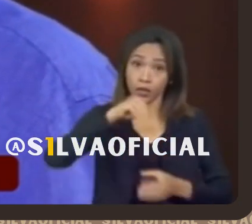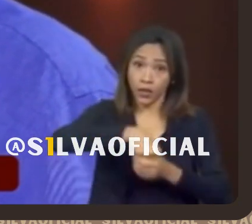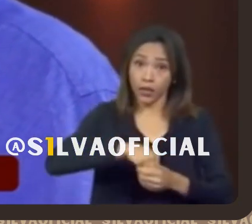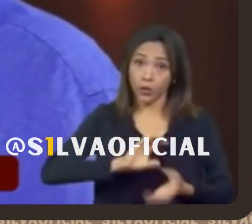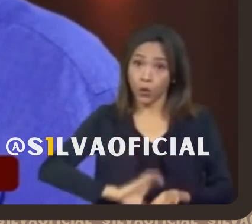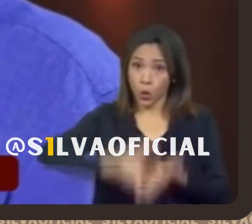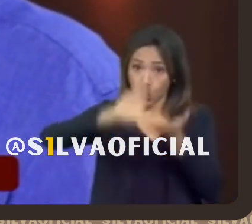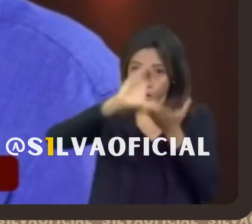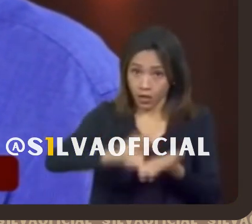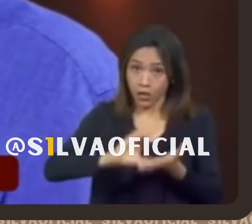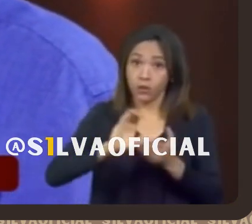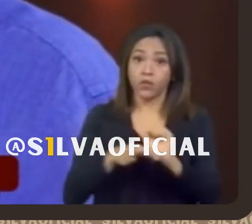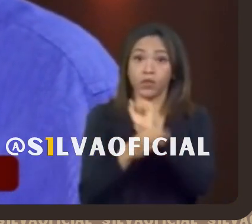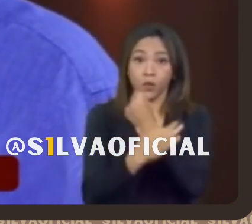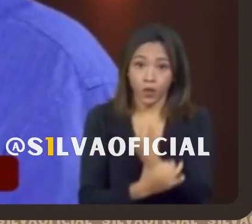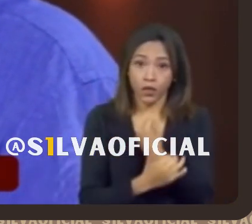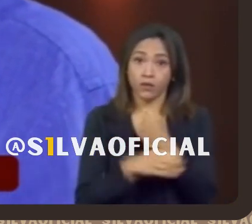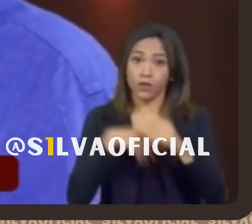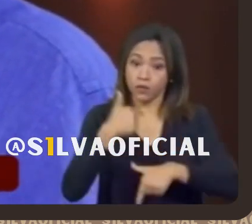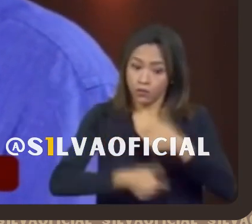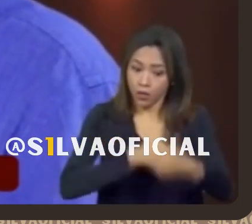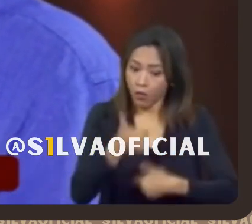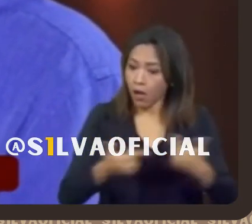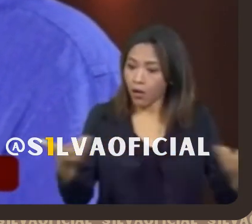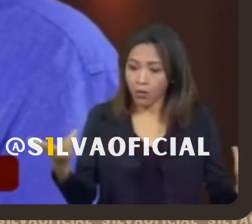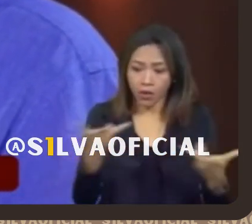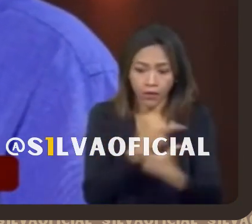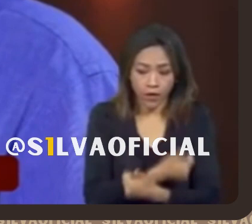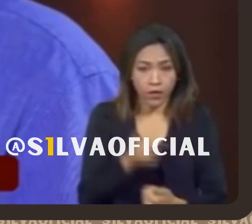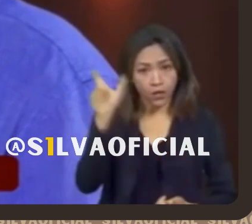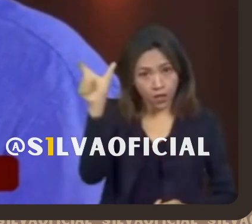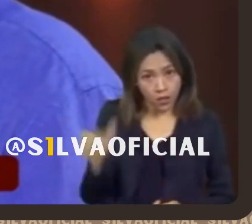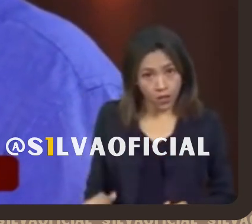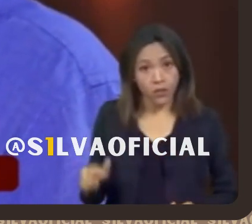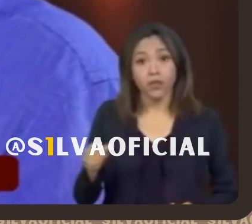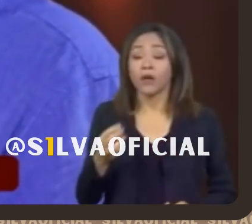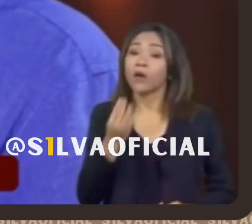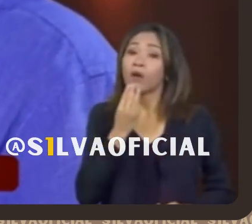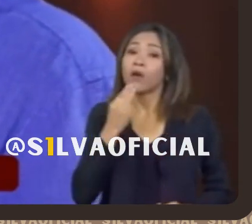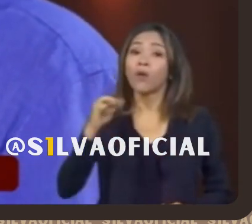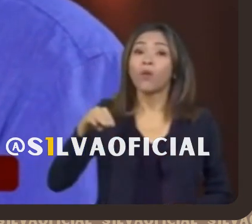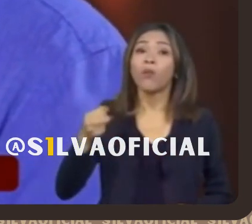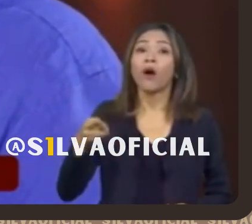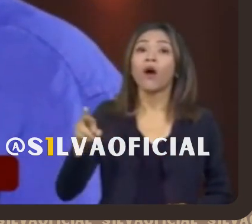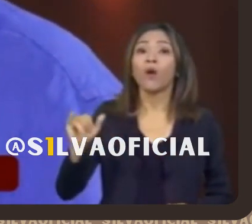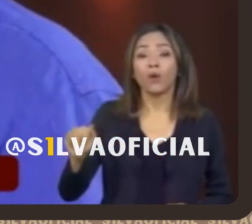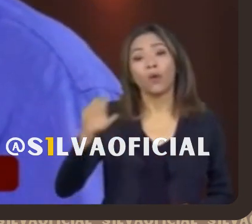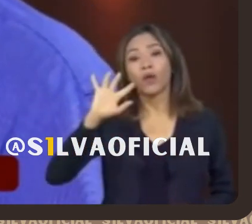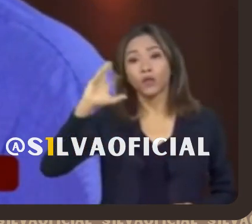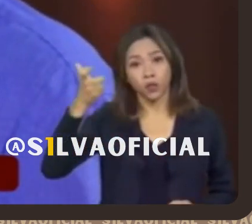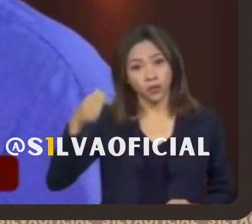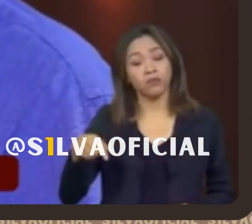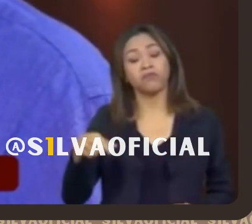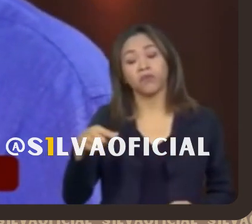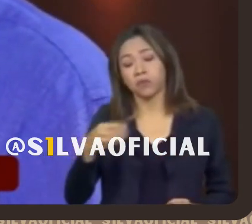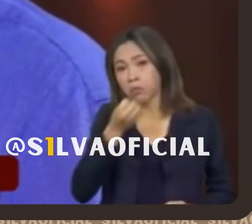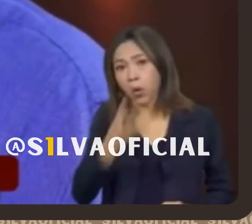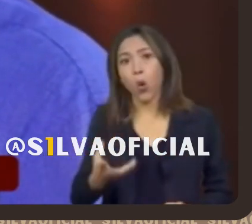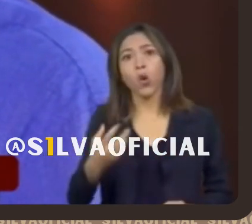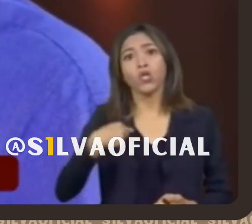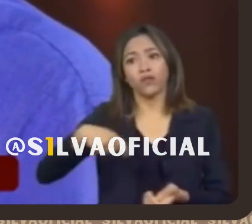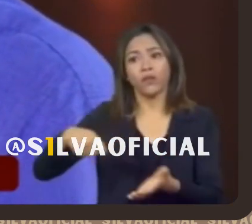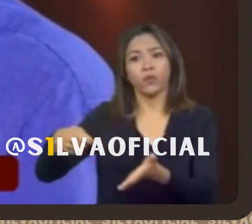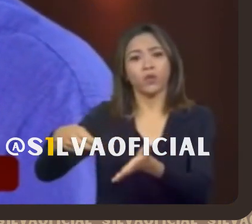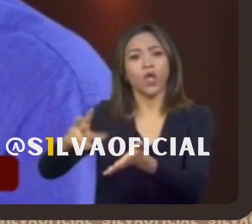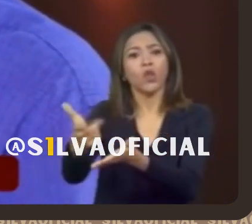extraordinário o Mauro Vieira foi excepcional produzimos uma nota que teve o apoio de 12 países teve